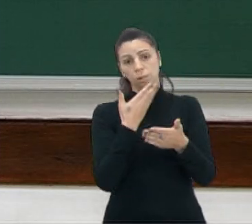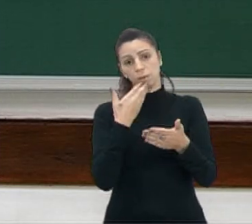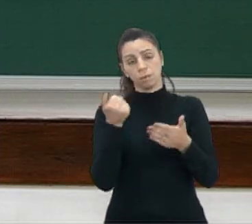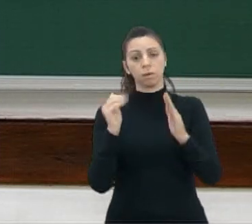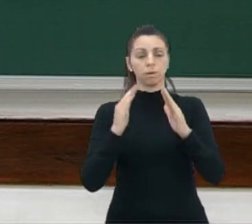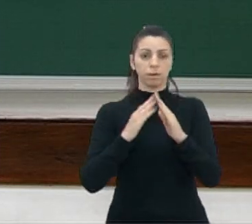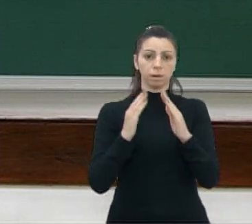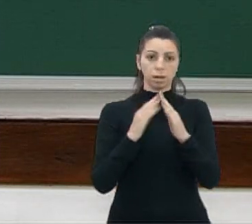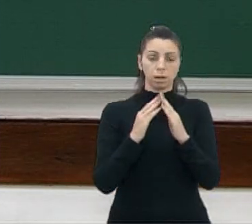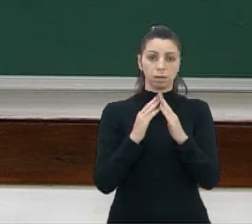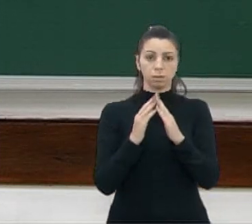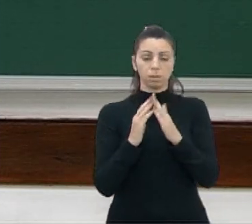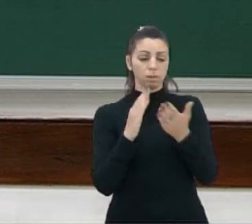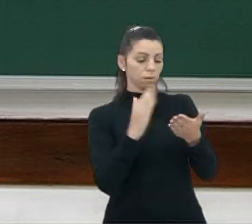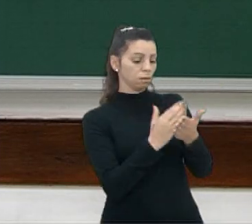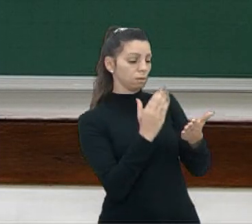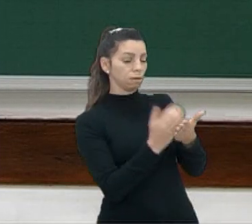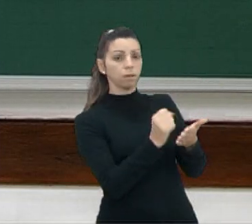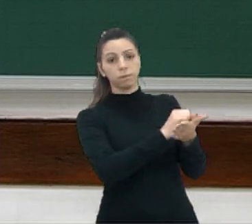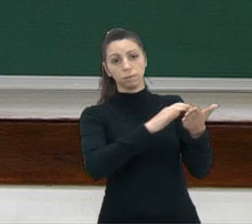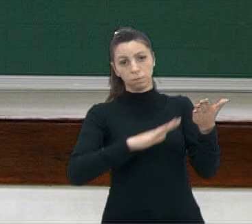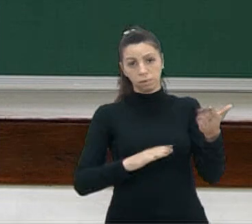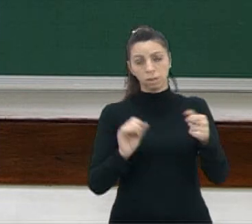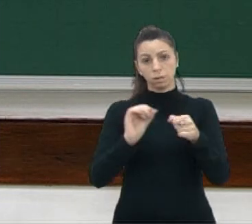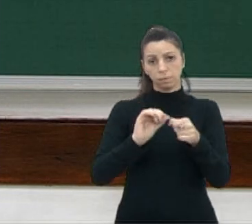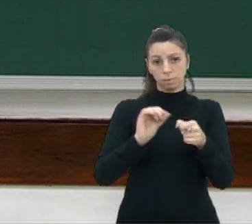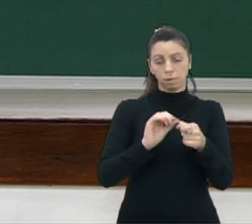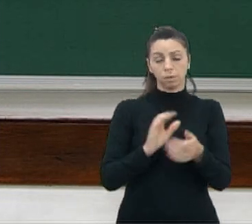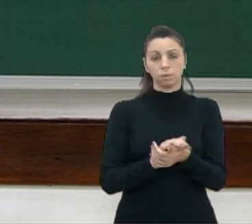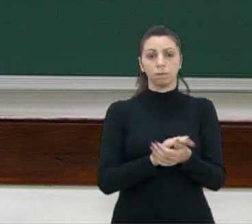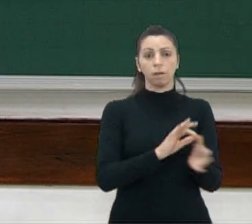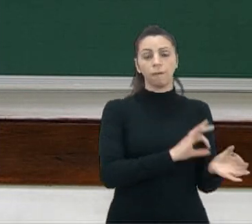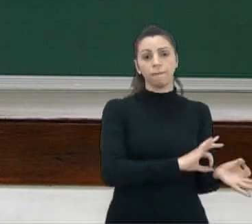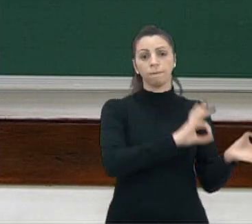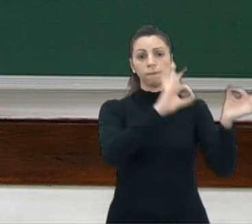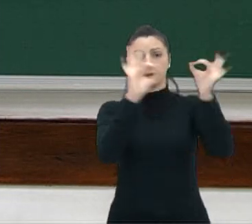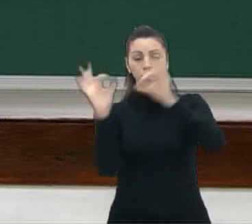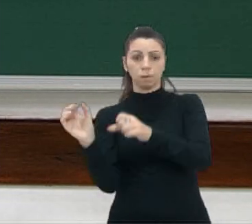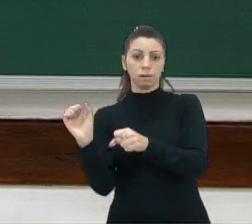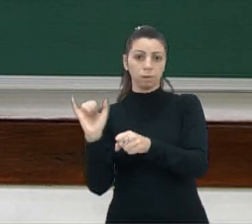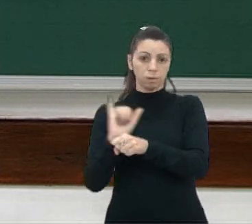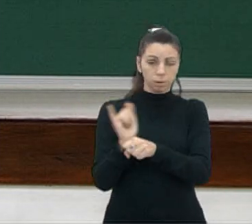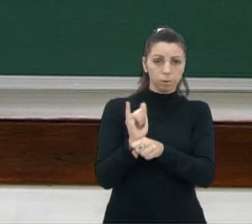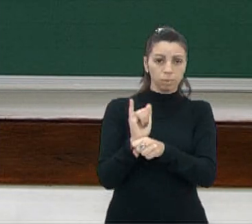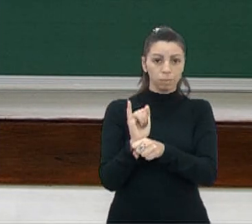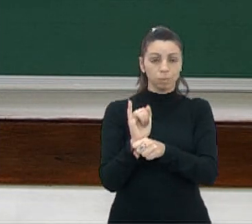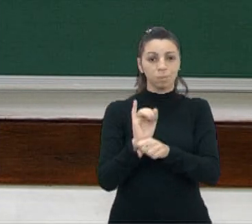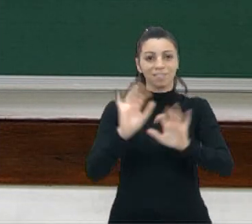vejam os livros, refaçam os exercícios, revejam a aula no YouTube se você puder e até a próxima.